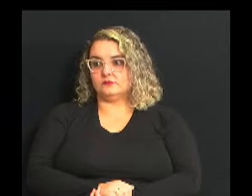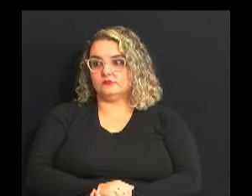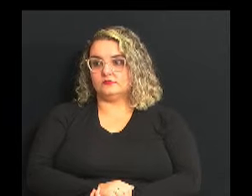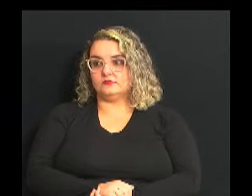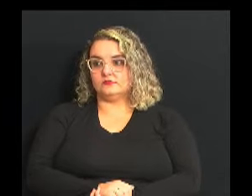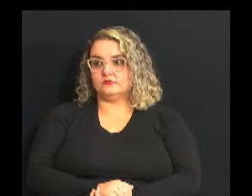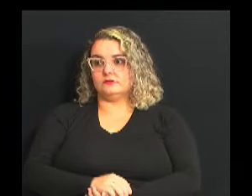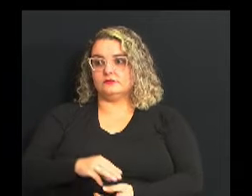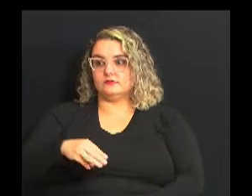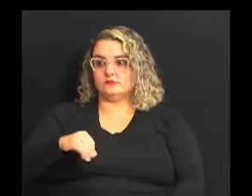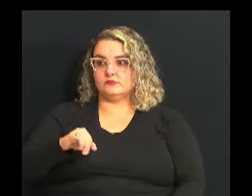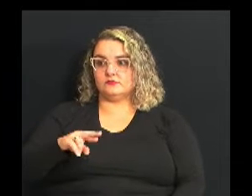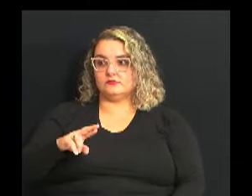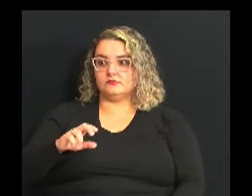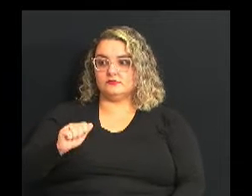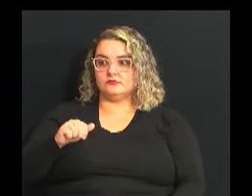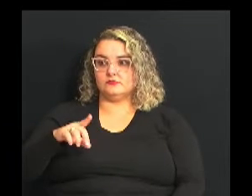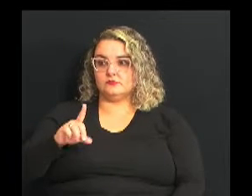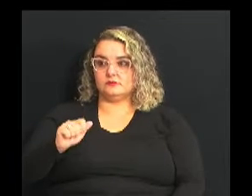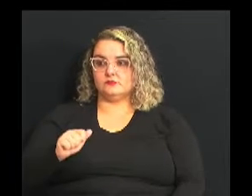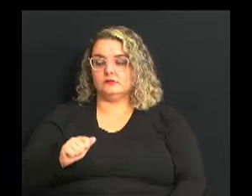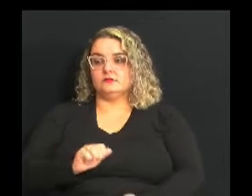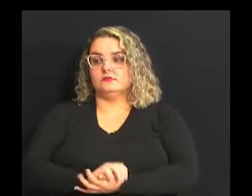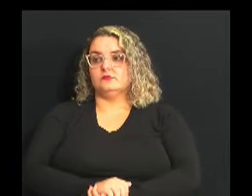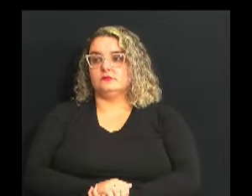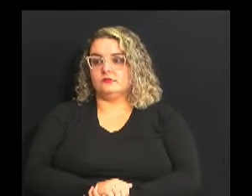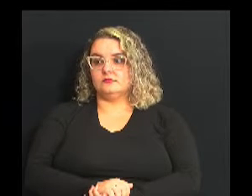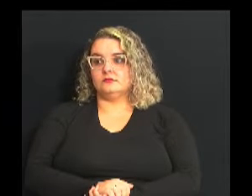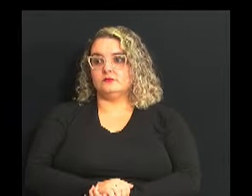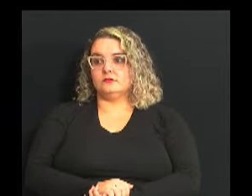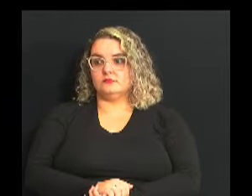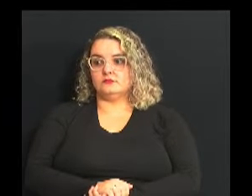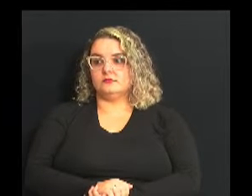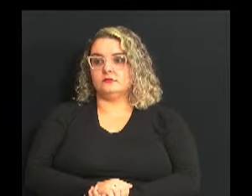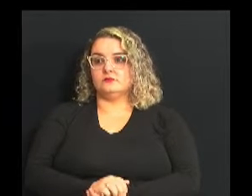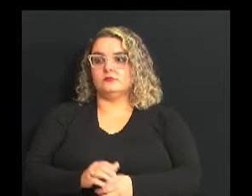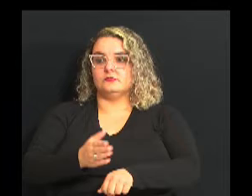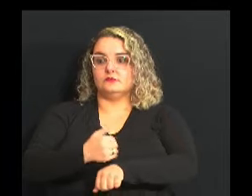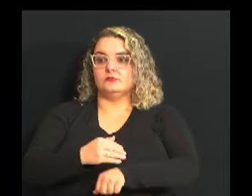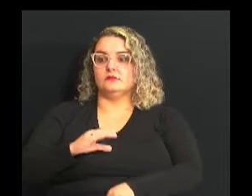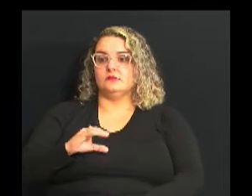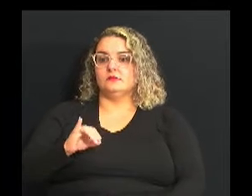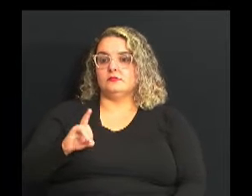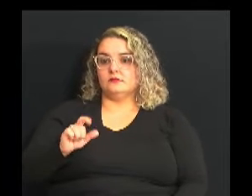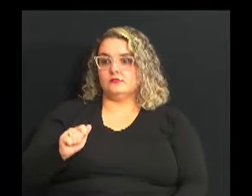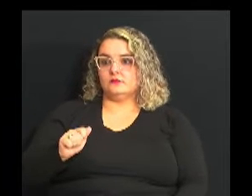Miranda e o Monicelli vão falar um pouco, né? Eu vou falar antes do Sigadoc, né,